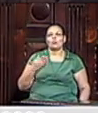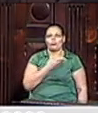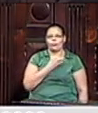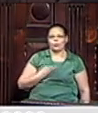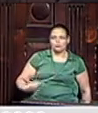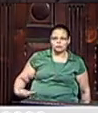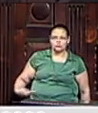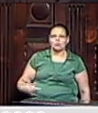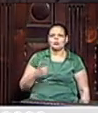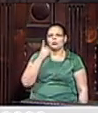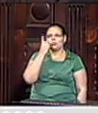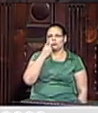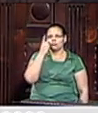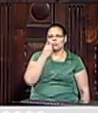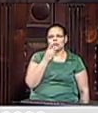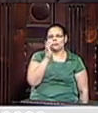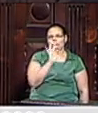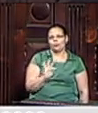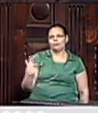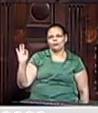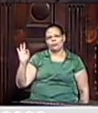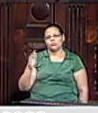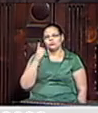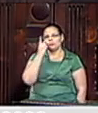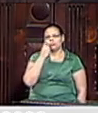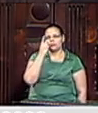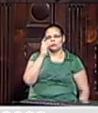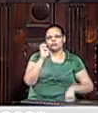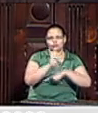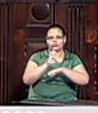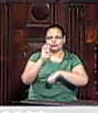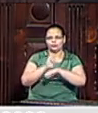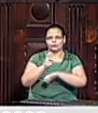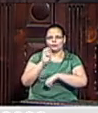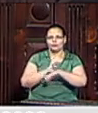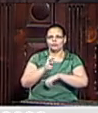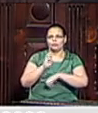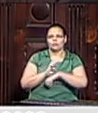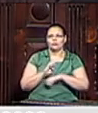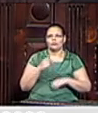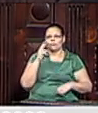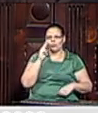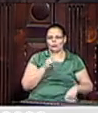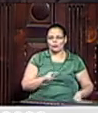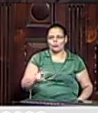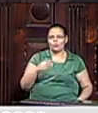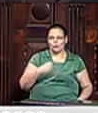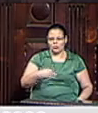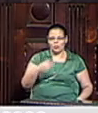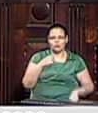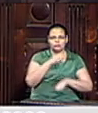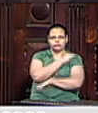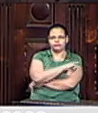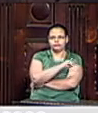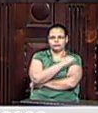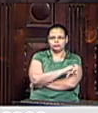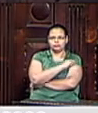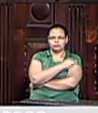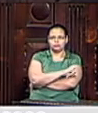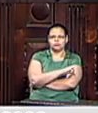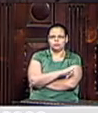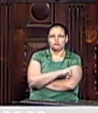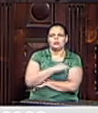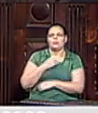governador, para deputado federal e para deputados estaduais. Vamos olhar para o Rio de Janeiro. A